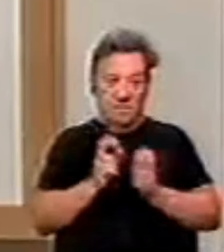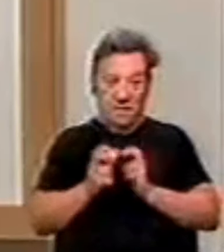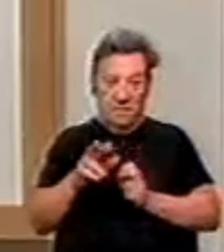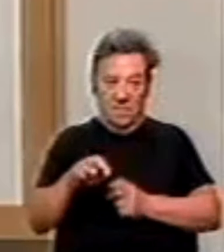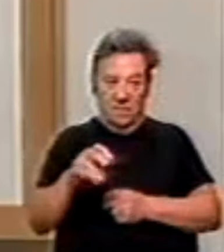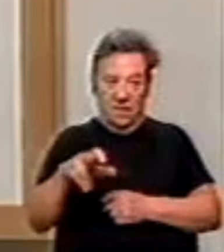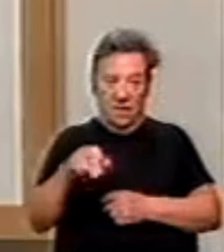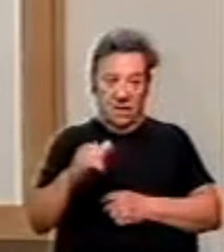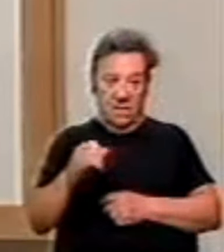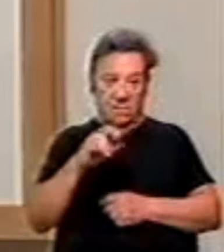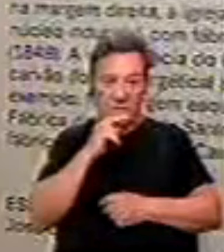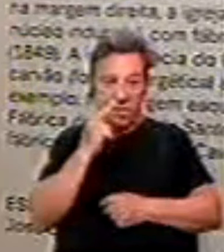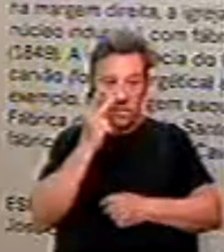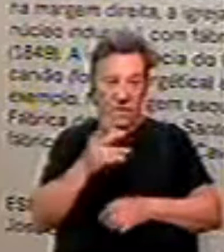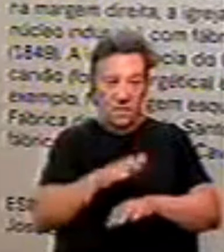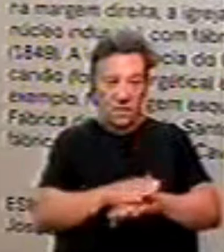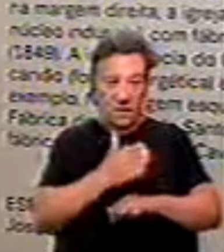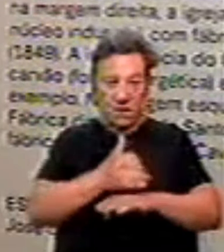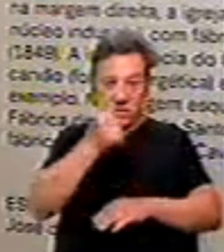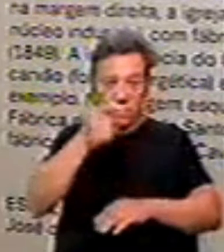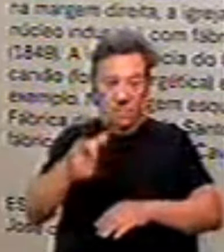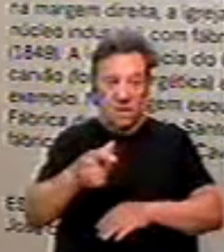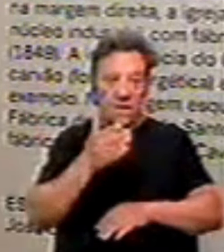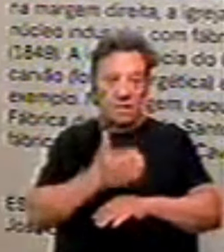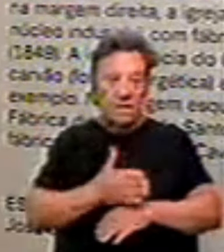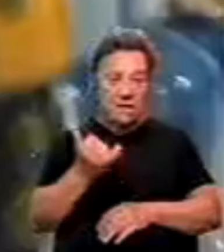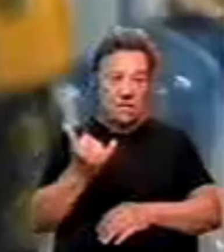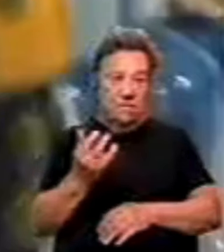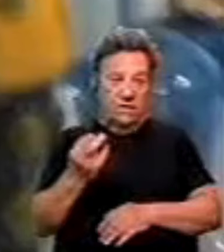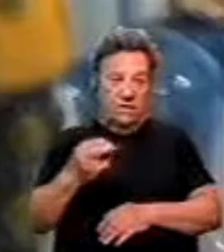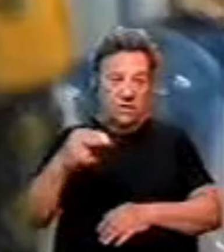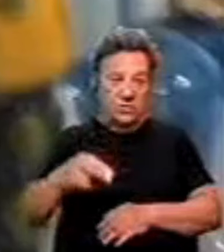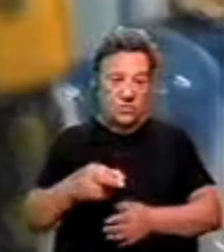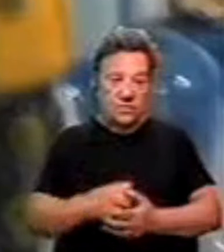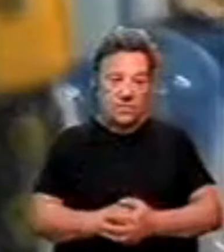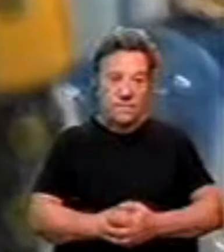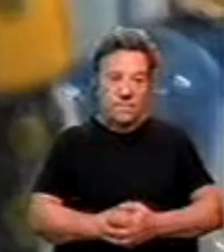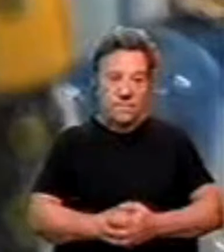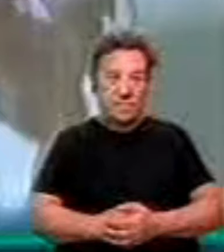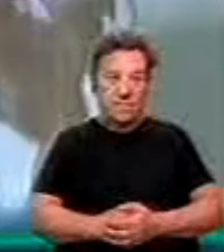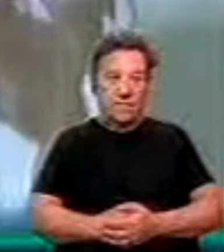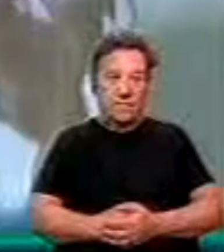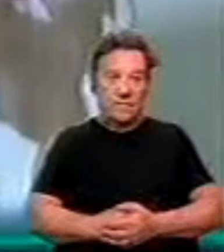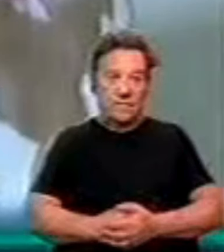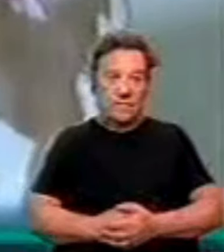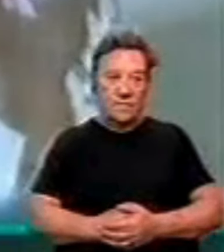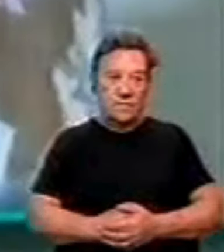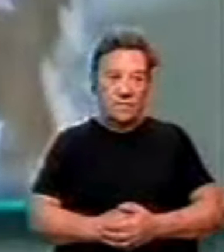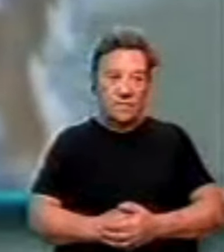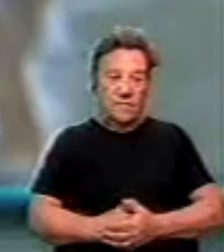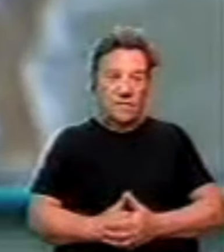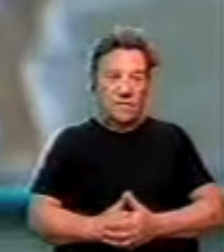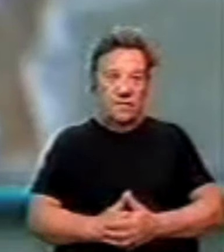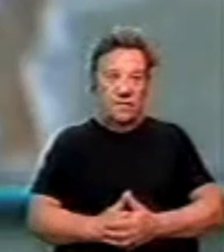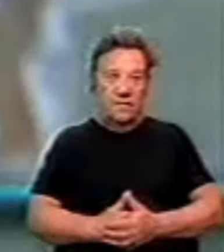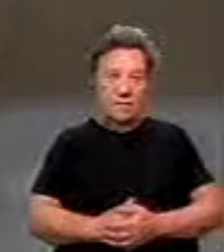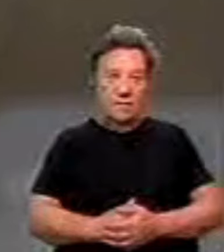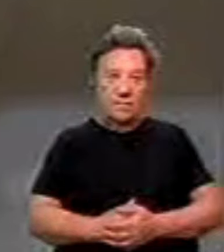Miragaia, pode ser visitada de terça a domingo até 23 de junho.